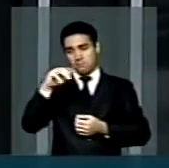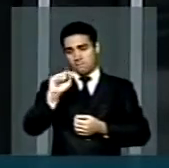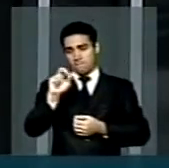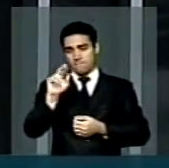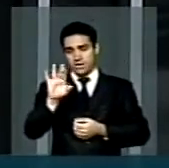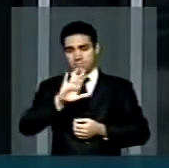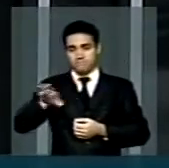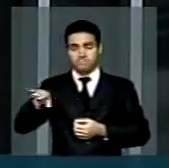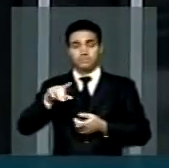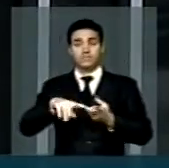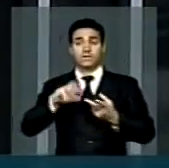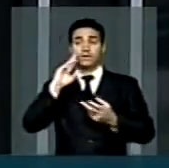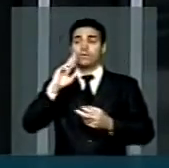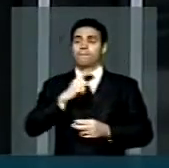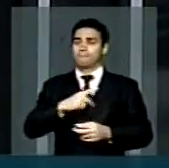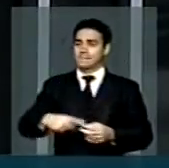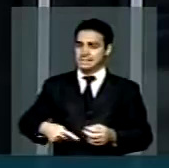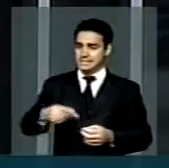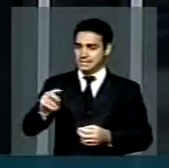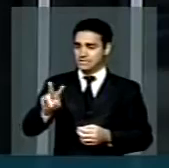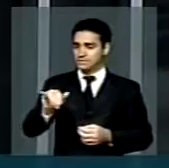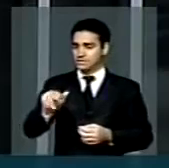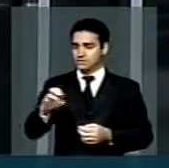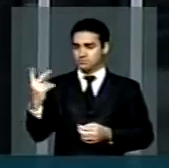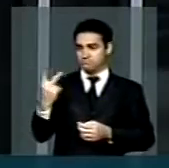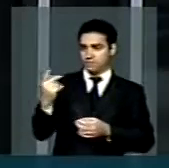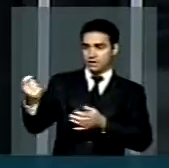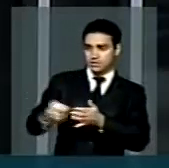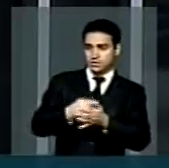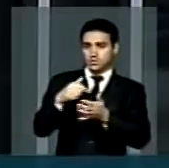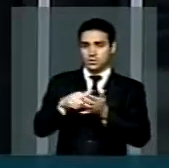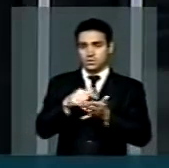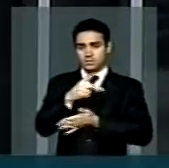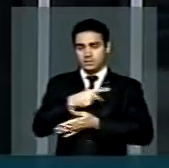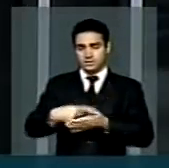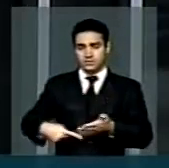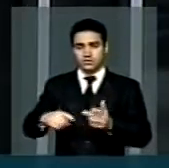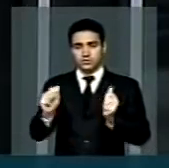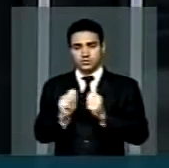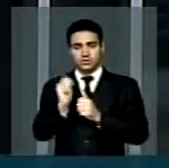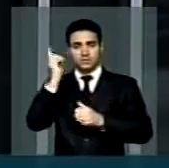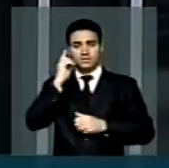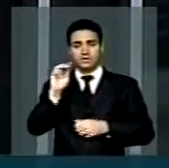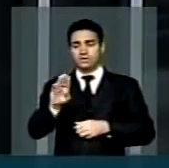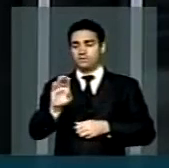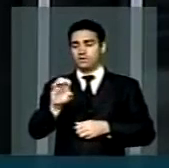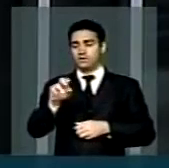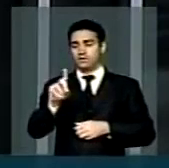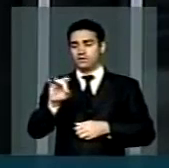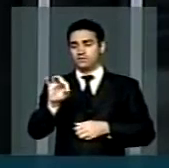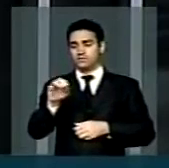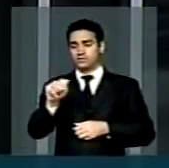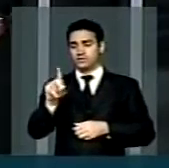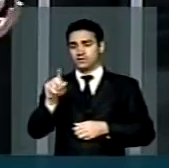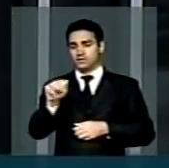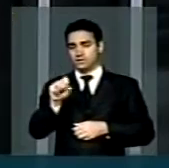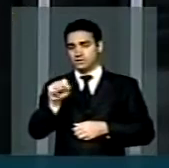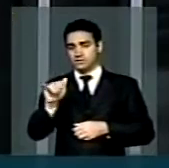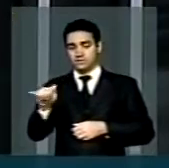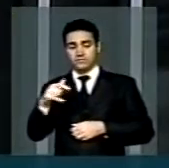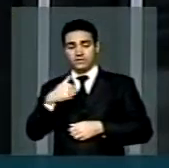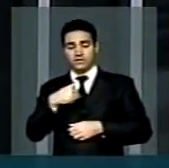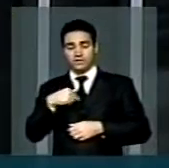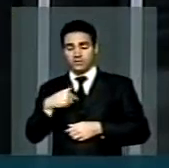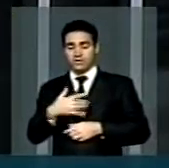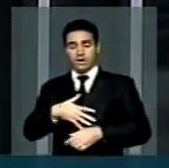Vicentinho, colega coautor do requerimento, líder do PT aqui na Câmara, junto com a deputada Benedita da Silva, a quem eu tenho a honra de